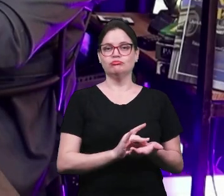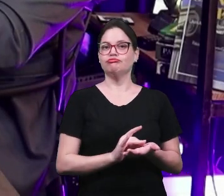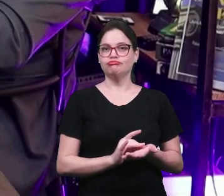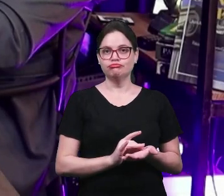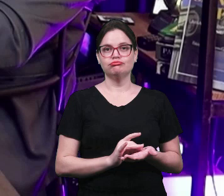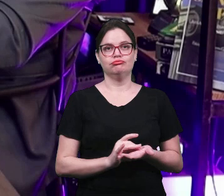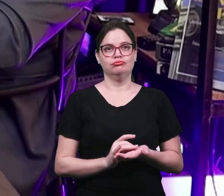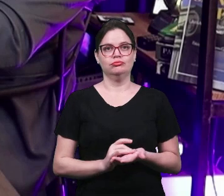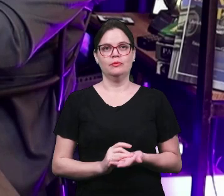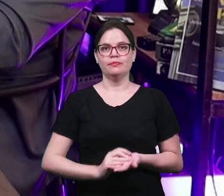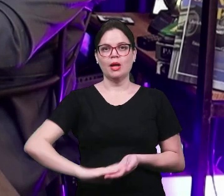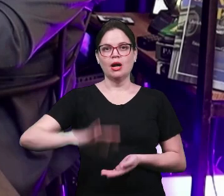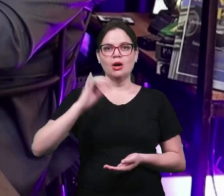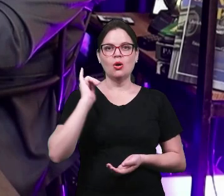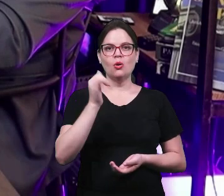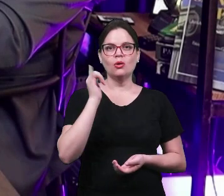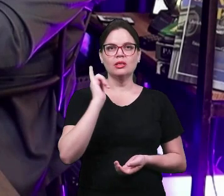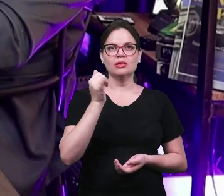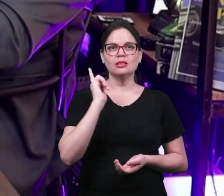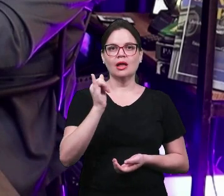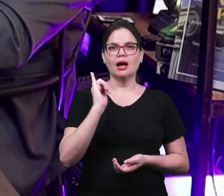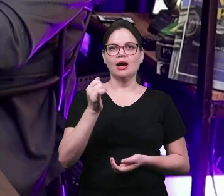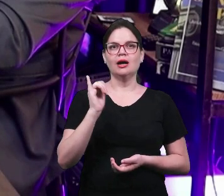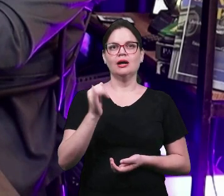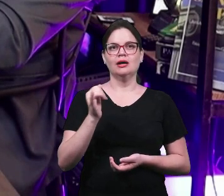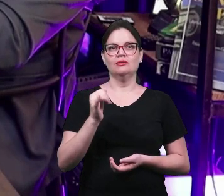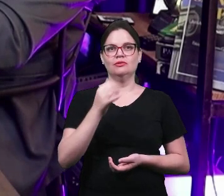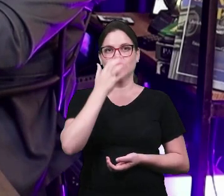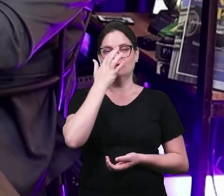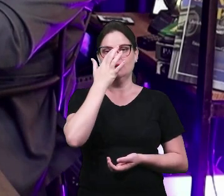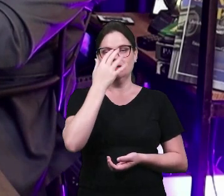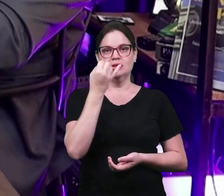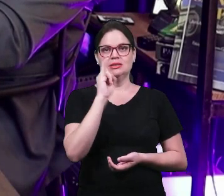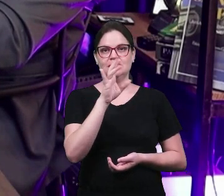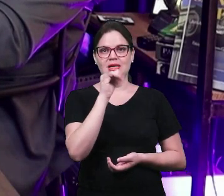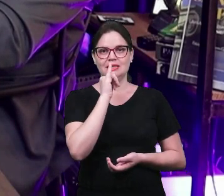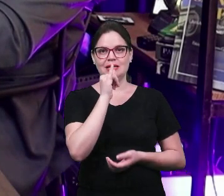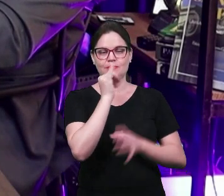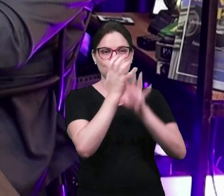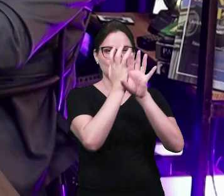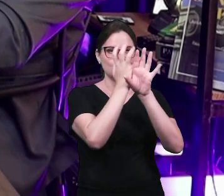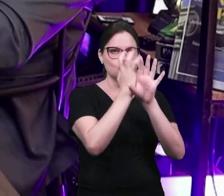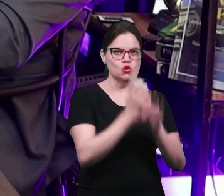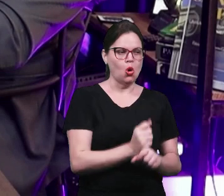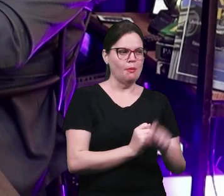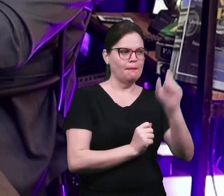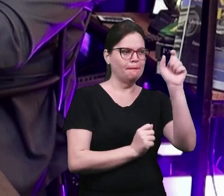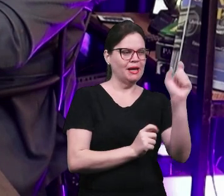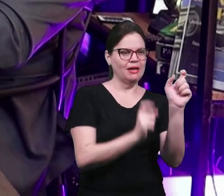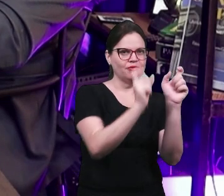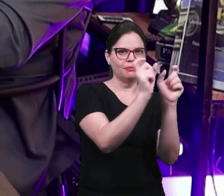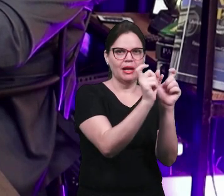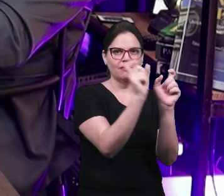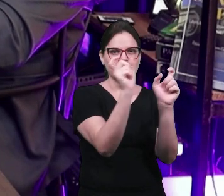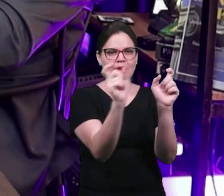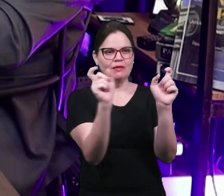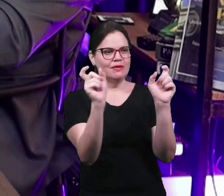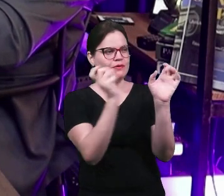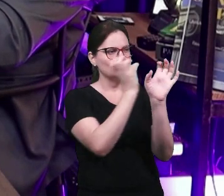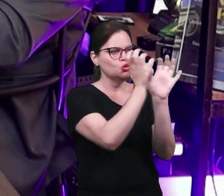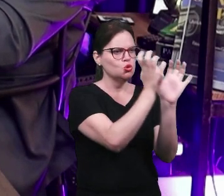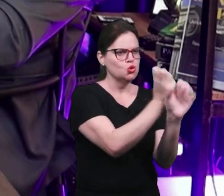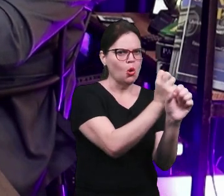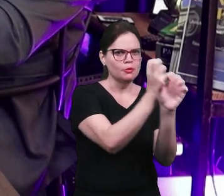ponto de contar as palavras, e se os números não coincidissem, ou se houvesse qualquer erro,